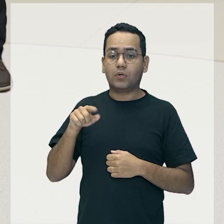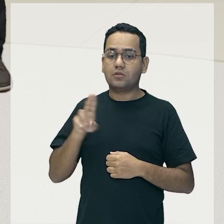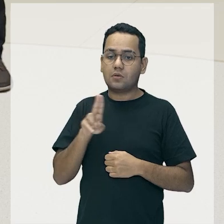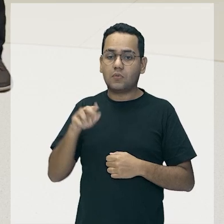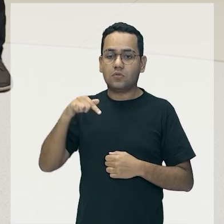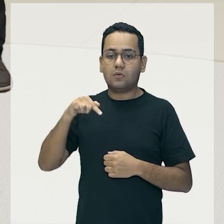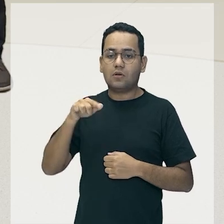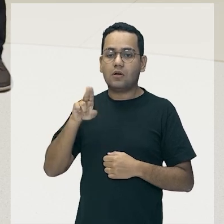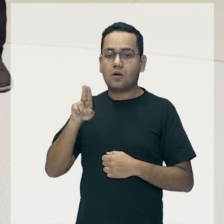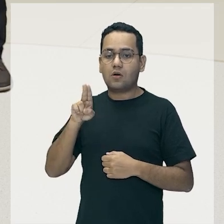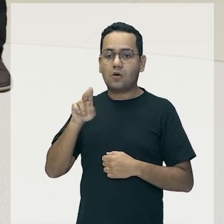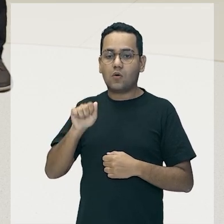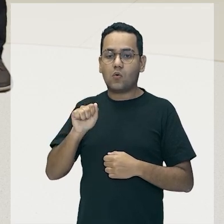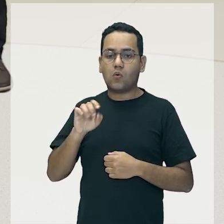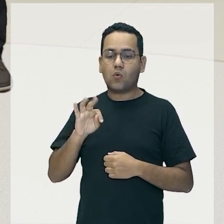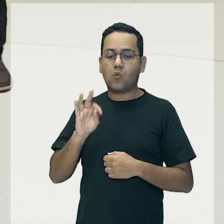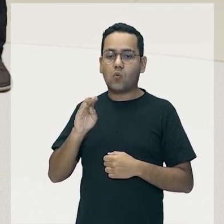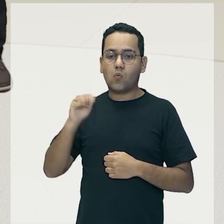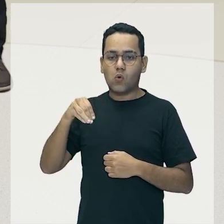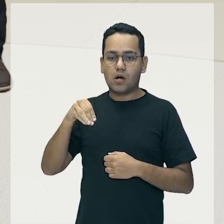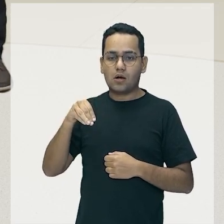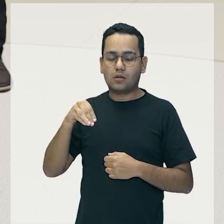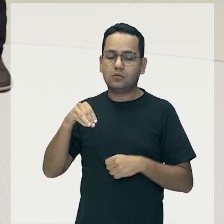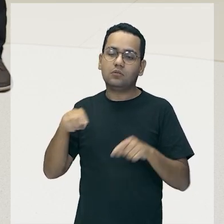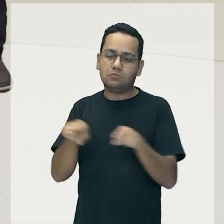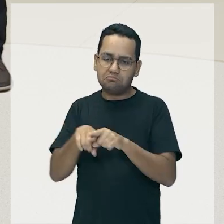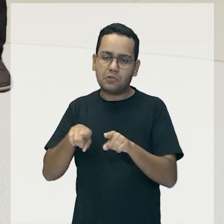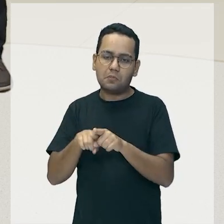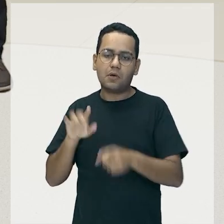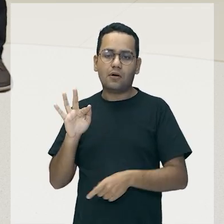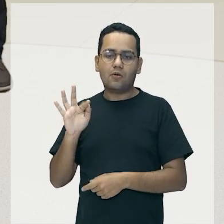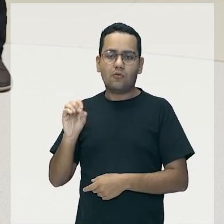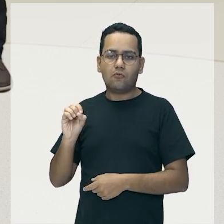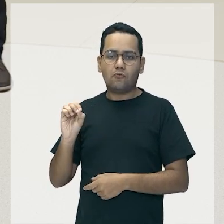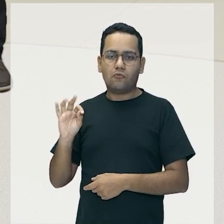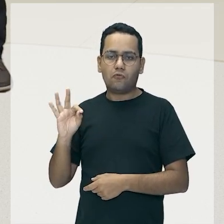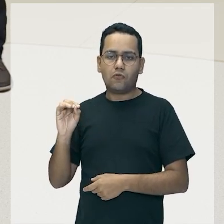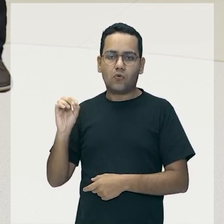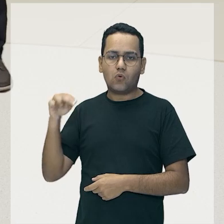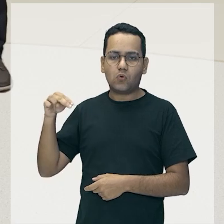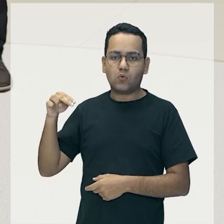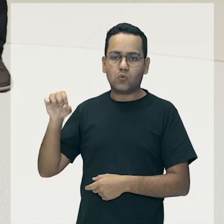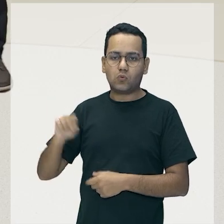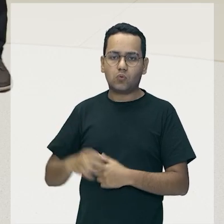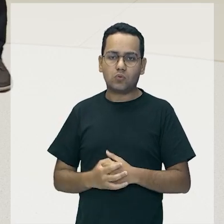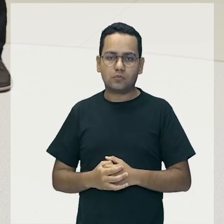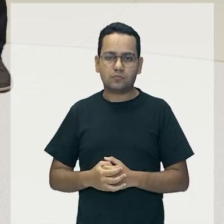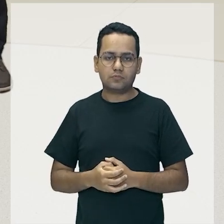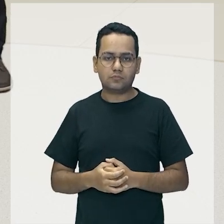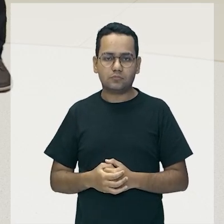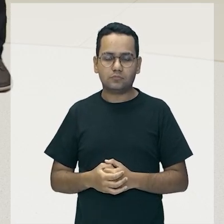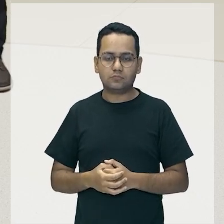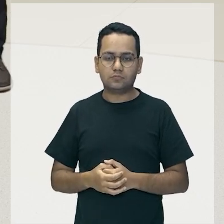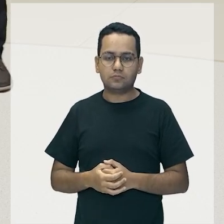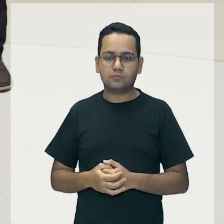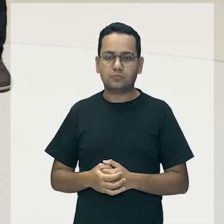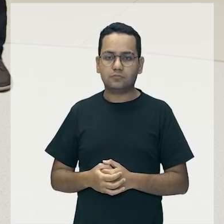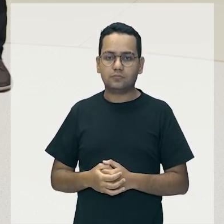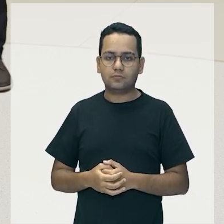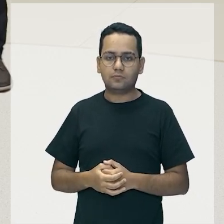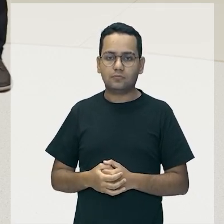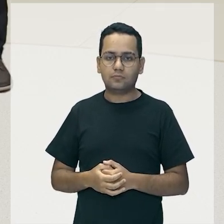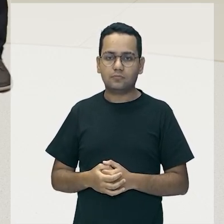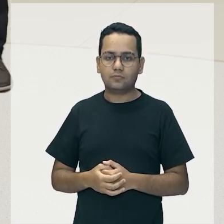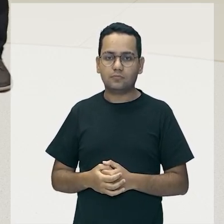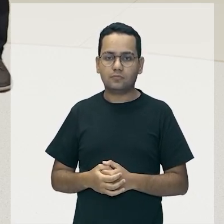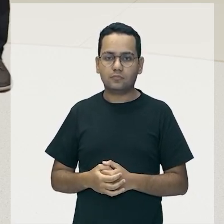que está relacionado ao fóton, tá, pessoal? O fóton, então, aí, que é o quanto de energia, ele representa